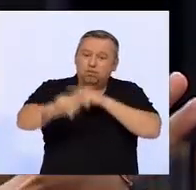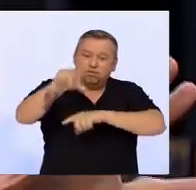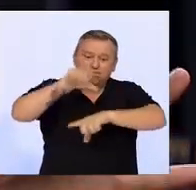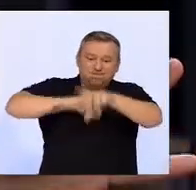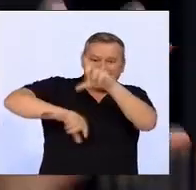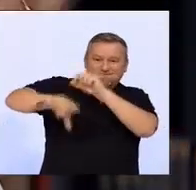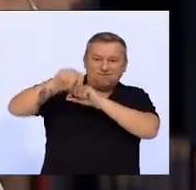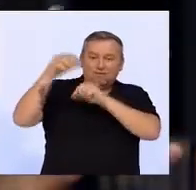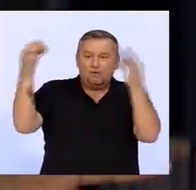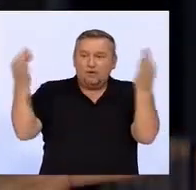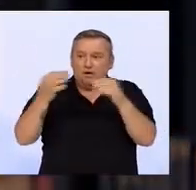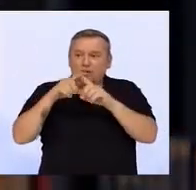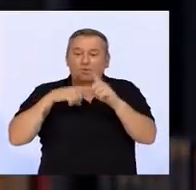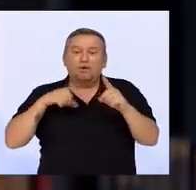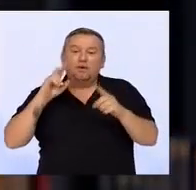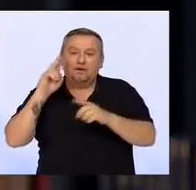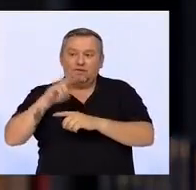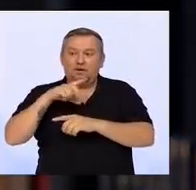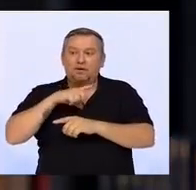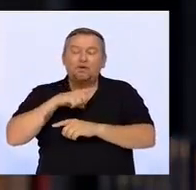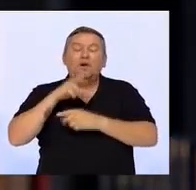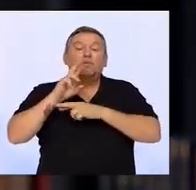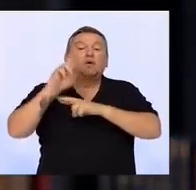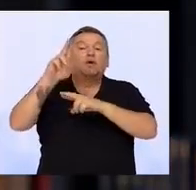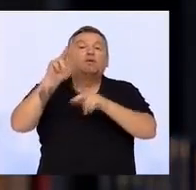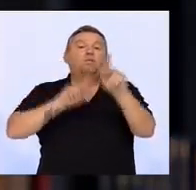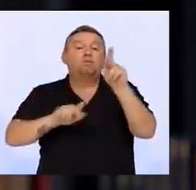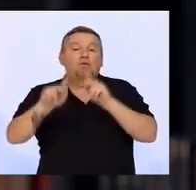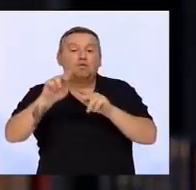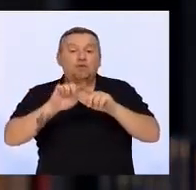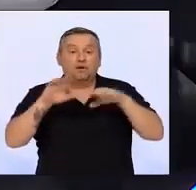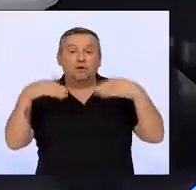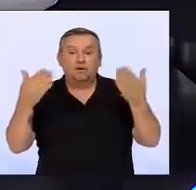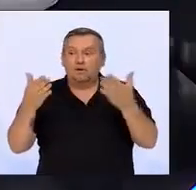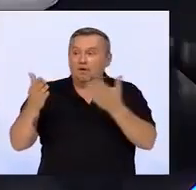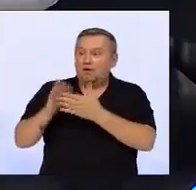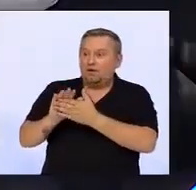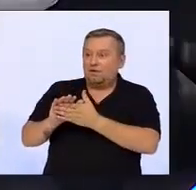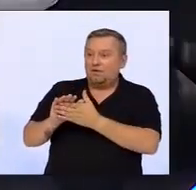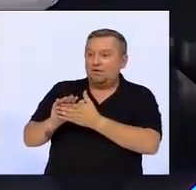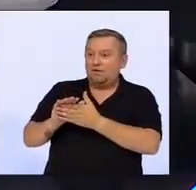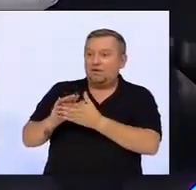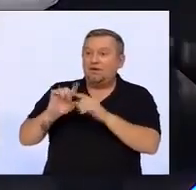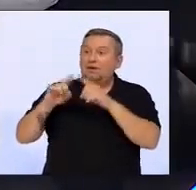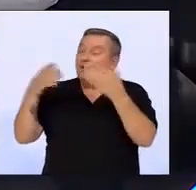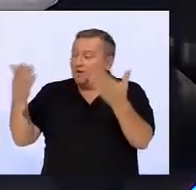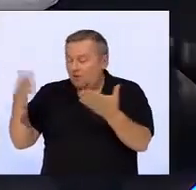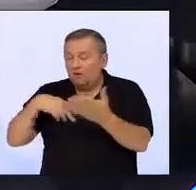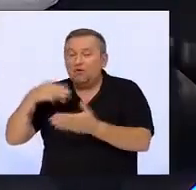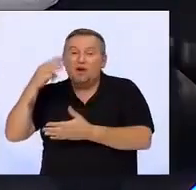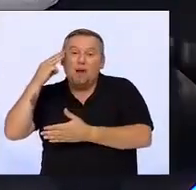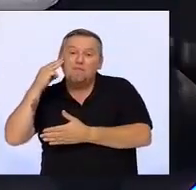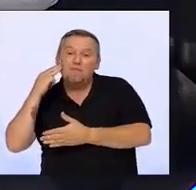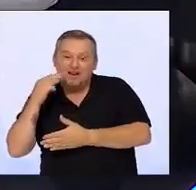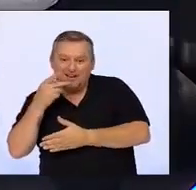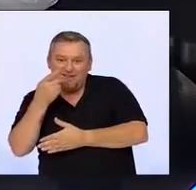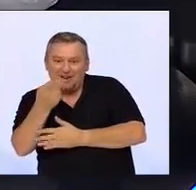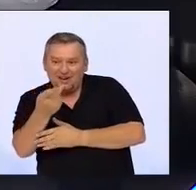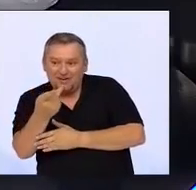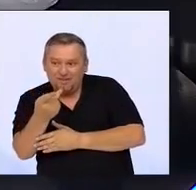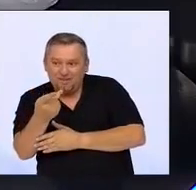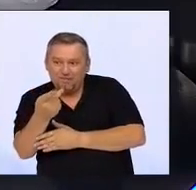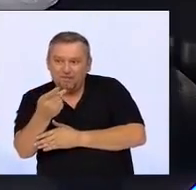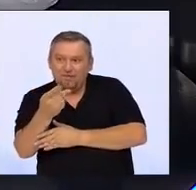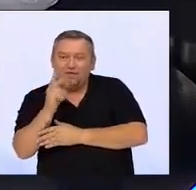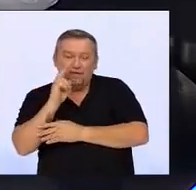falharam, insisto, né? Eu tenho esperança no povo. Olha, para o povo salvar, precisa conhecer as propostas de governo. É isso que a Marina fala. Eduardo Jorge,